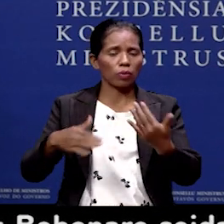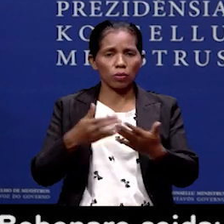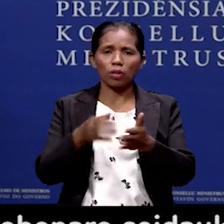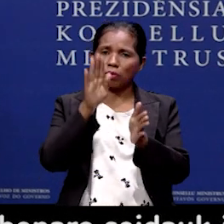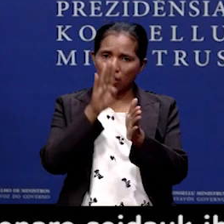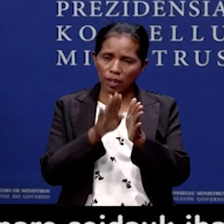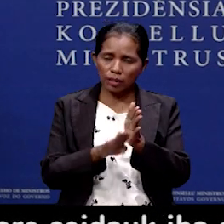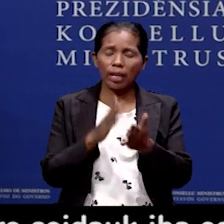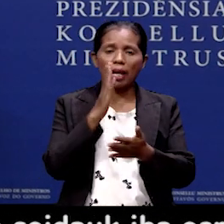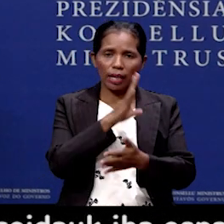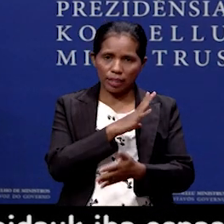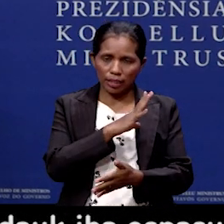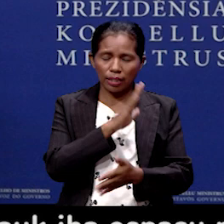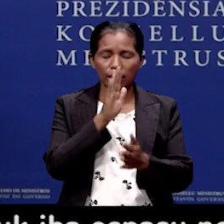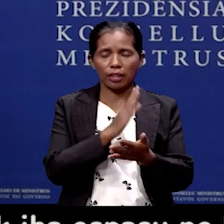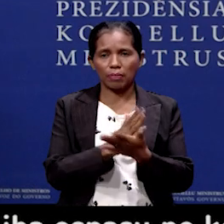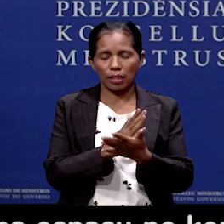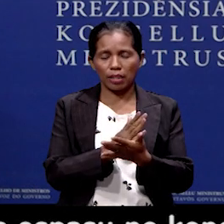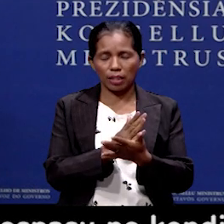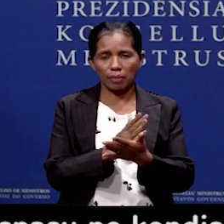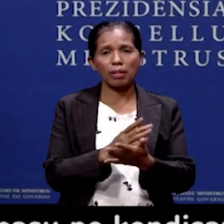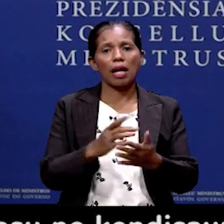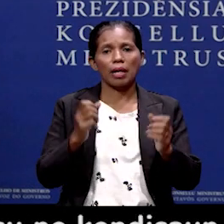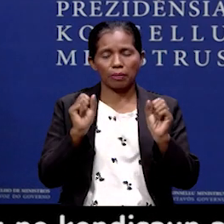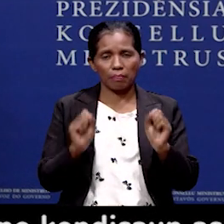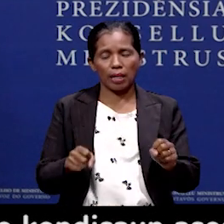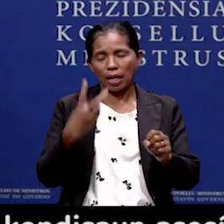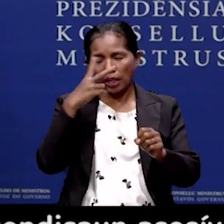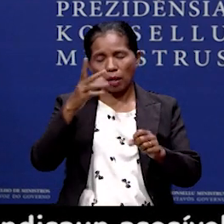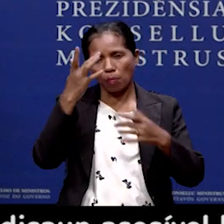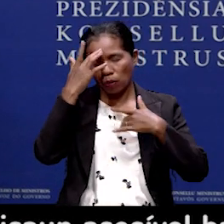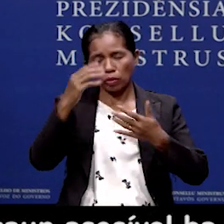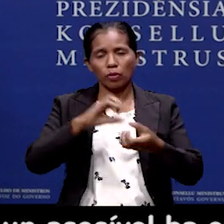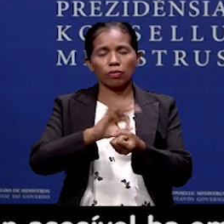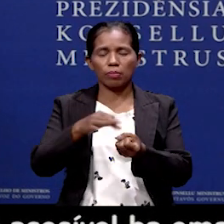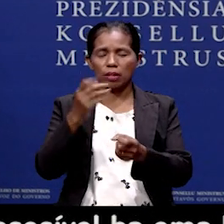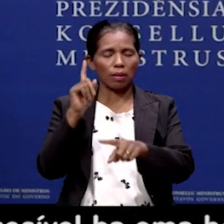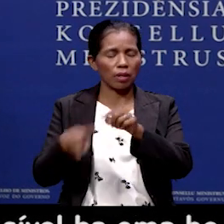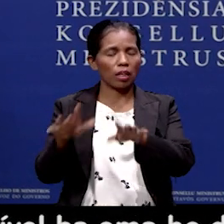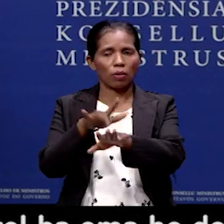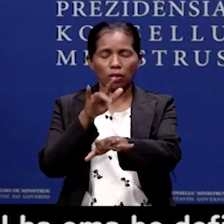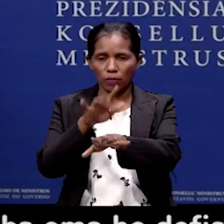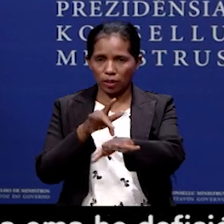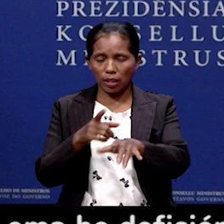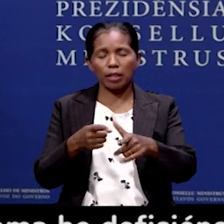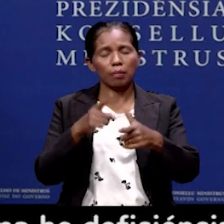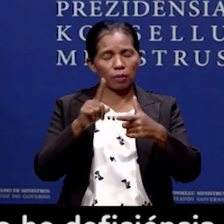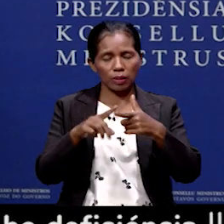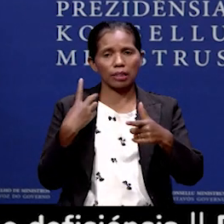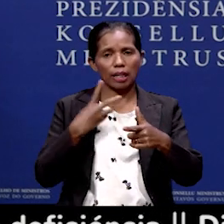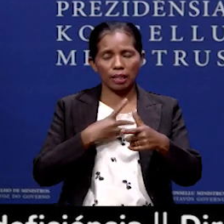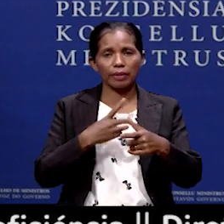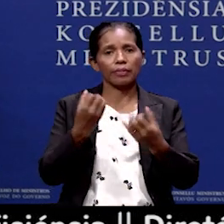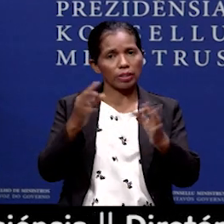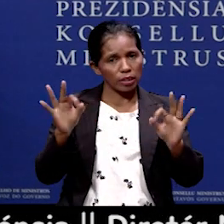uma hora na Espanha. Depois, o que está fazendo